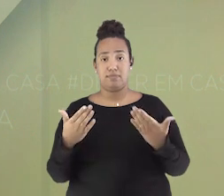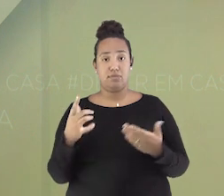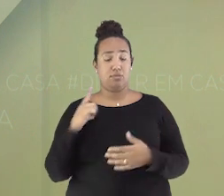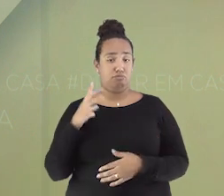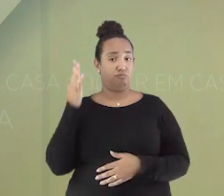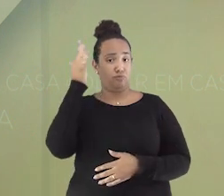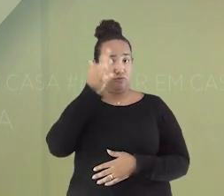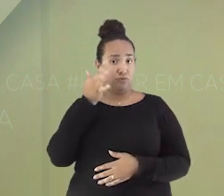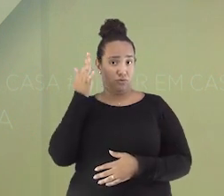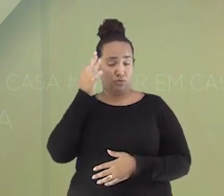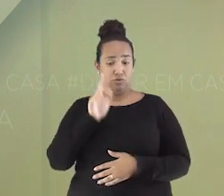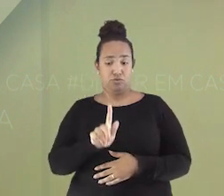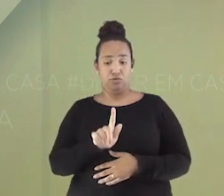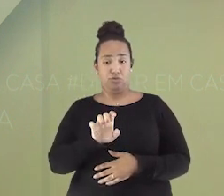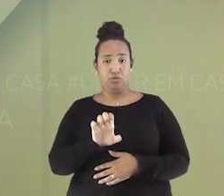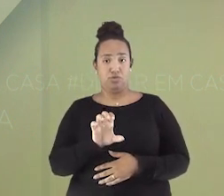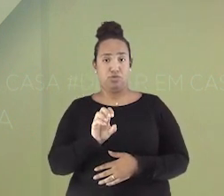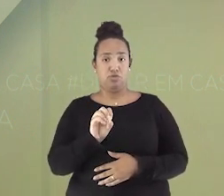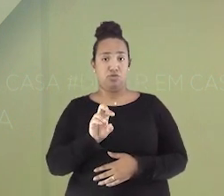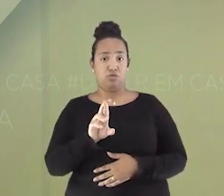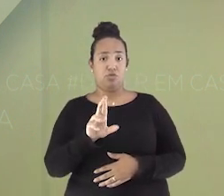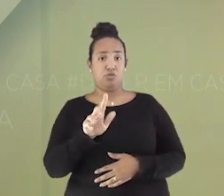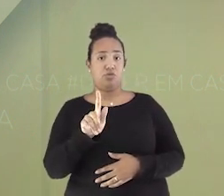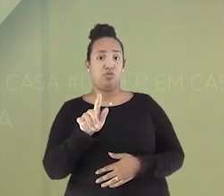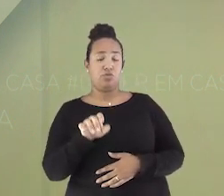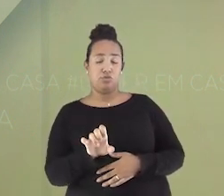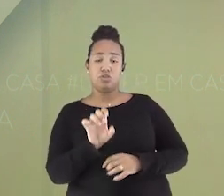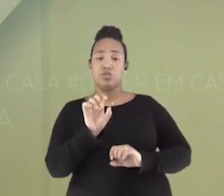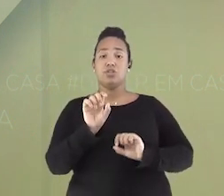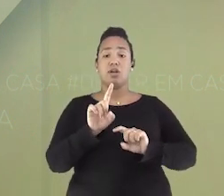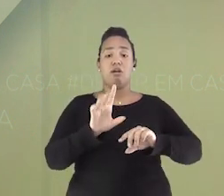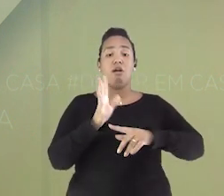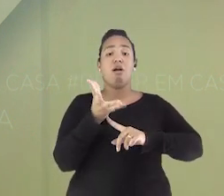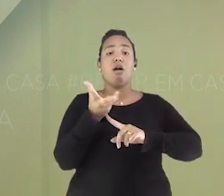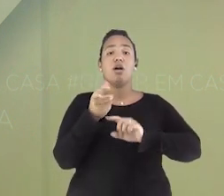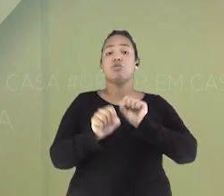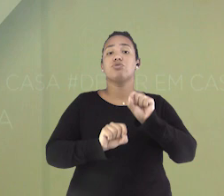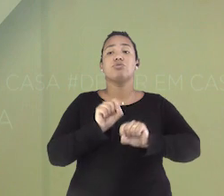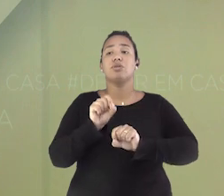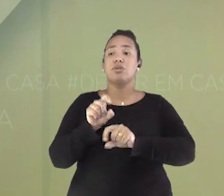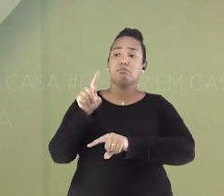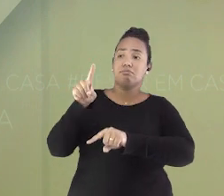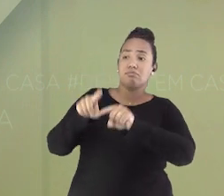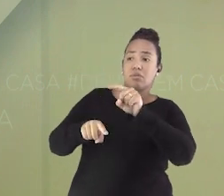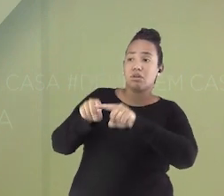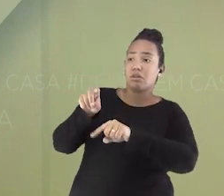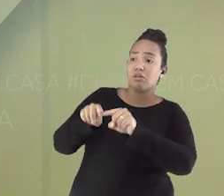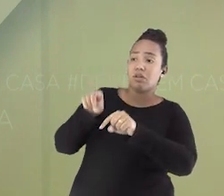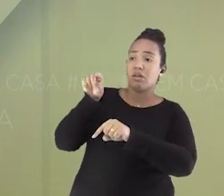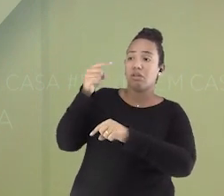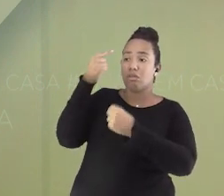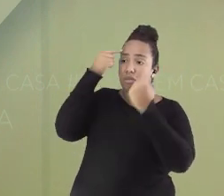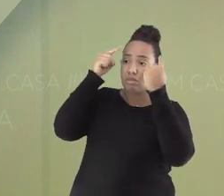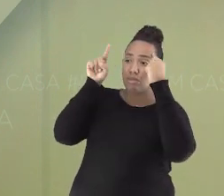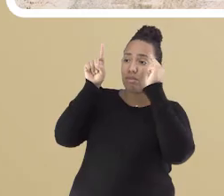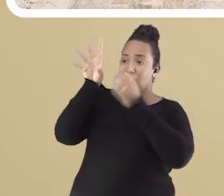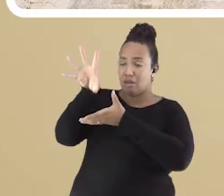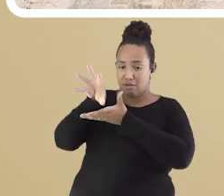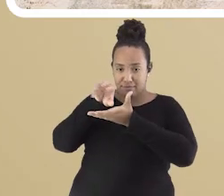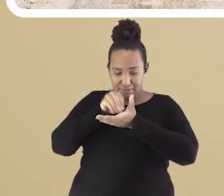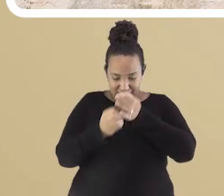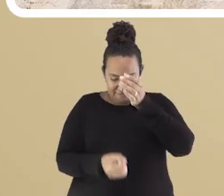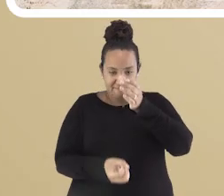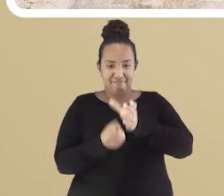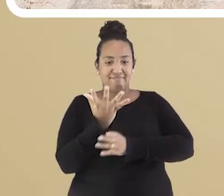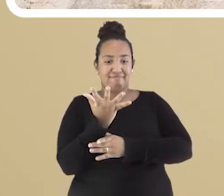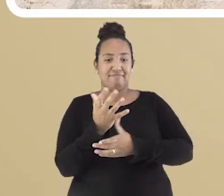filósofo George Hegel, a arte acaba sendo a materialização num pequeno pedaço de matéria de uma grande ideia. A